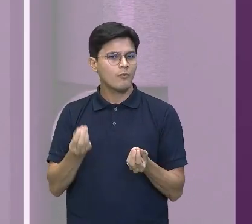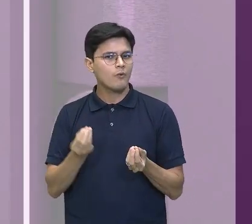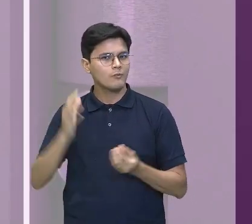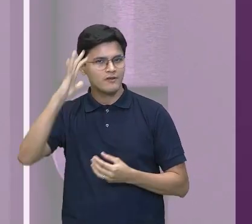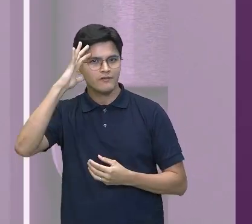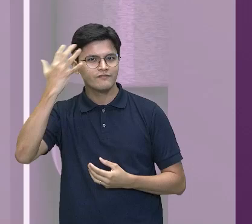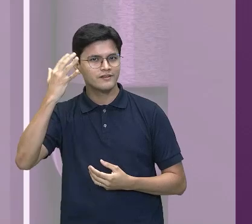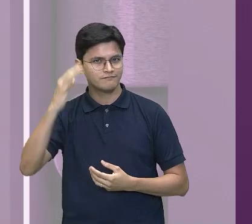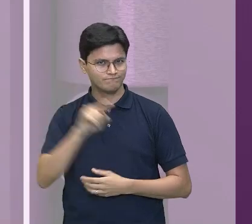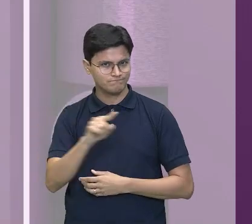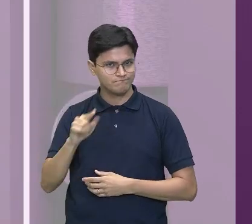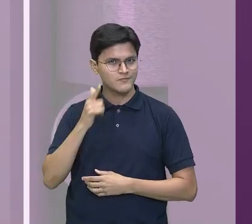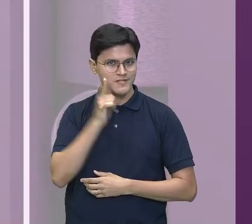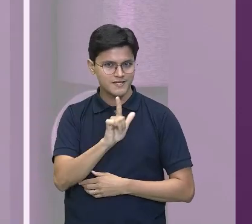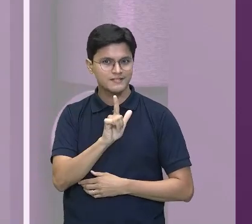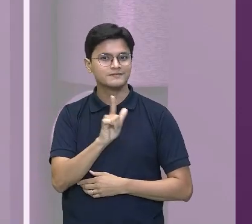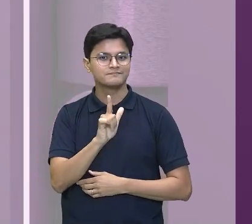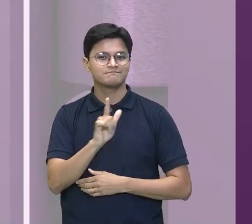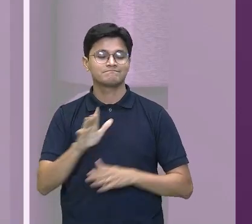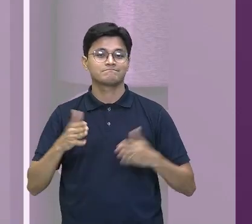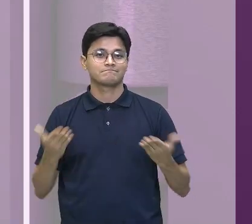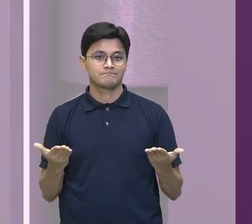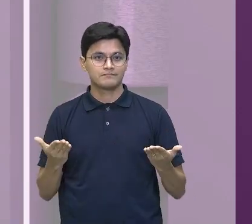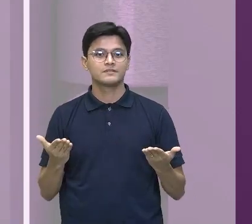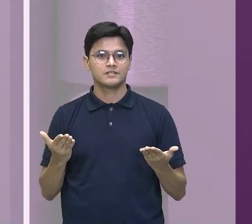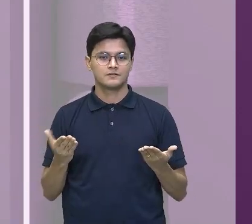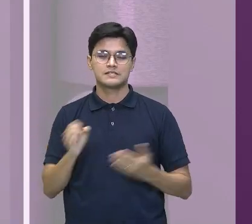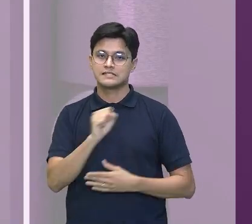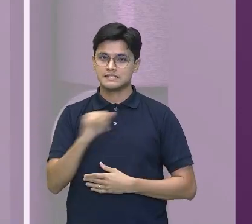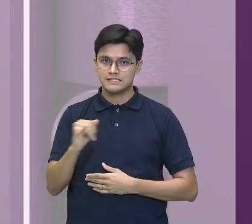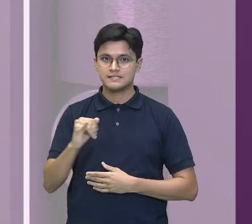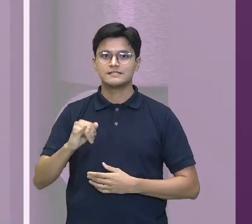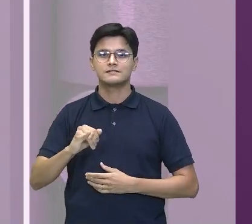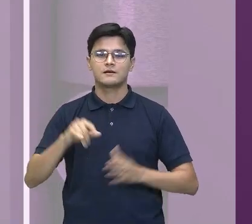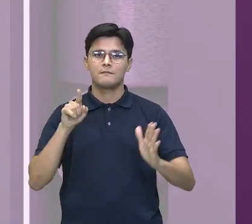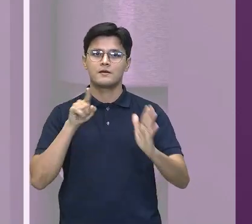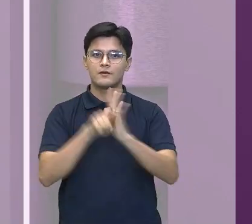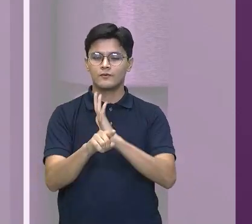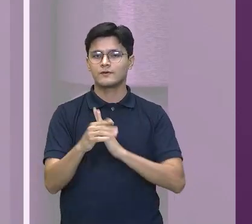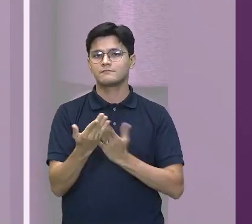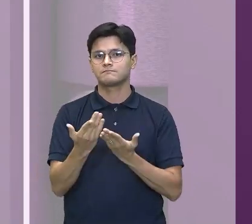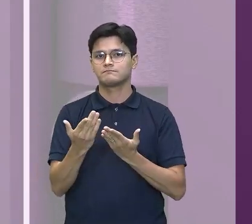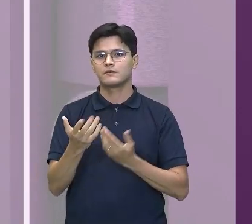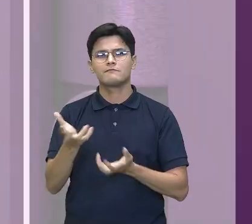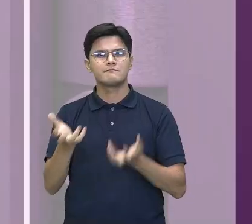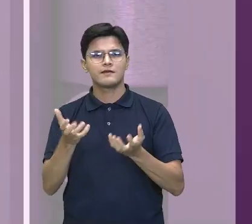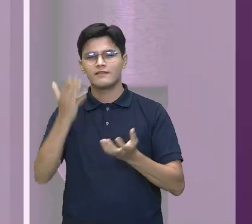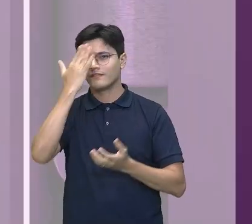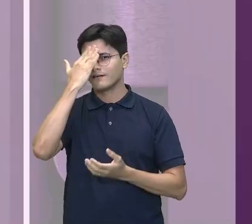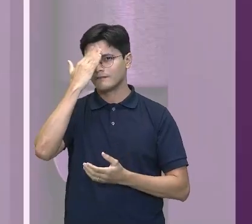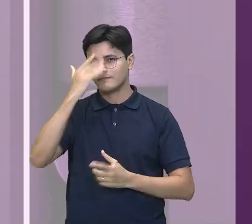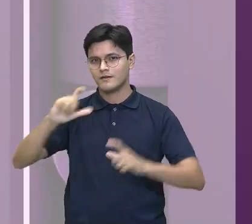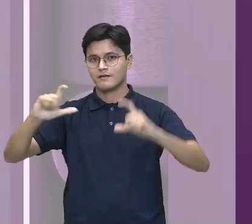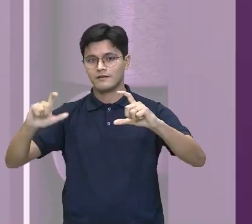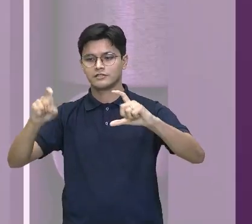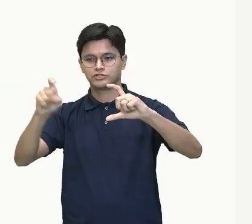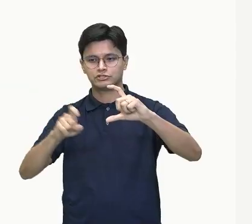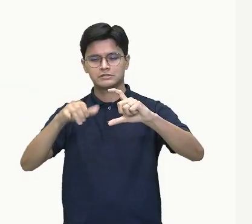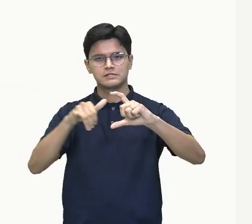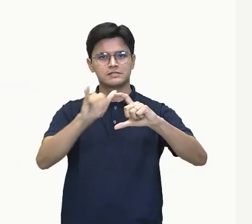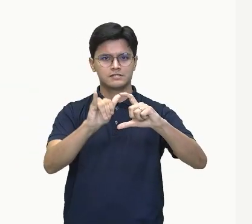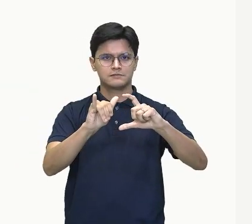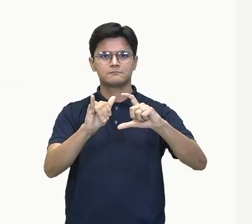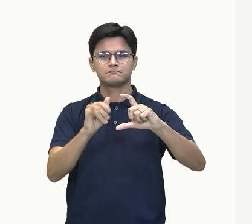pergunta, né? Se a questão estivesse perguntando aí sobre as coordenadas do centro, quais seriam então as coordenadas? Vamos voltar para essa mesma questão aí, para a